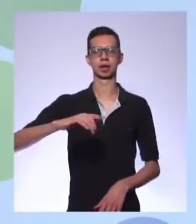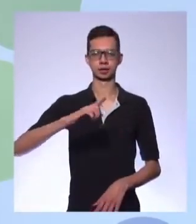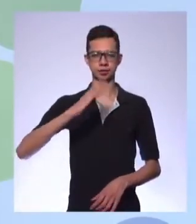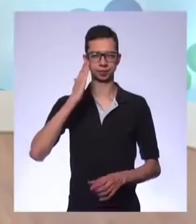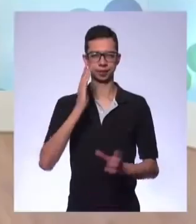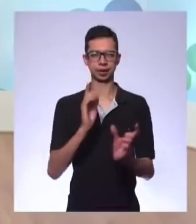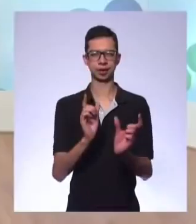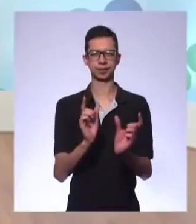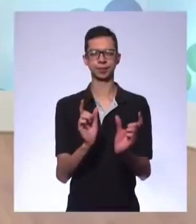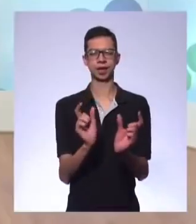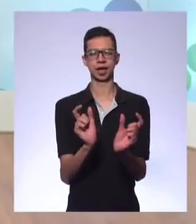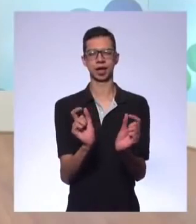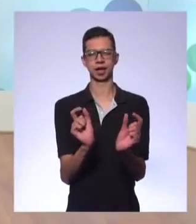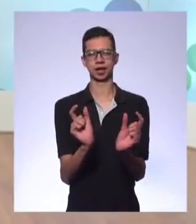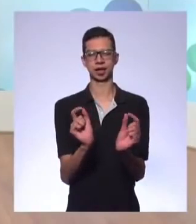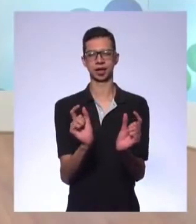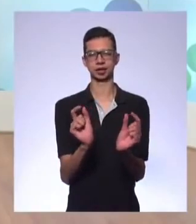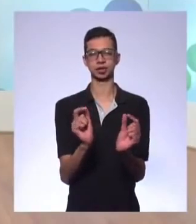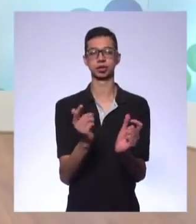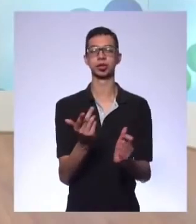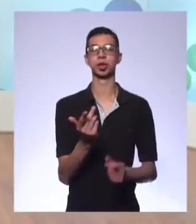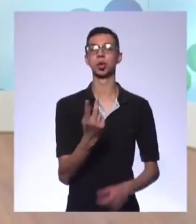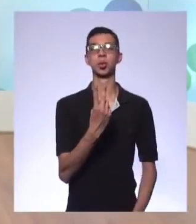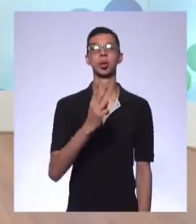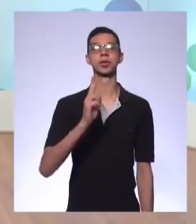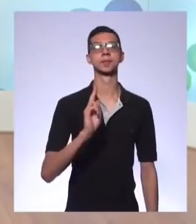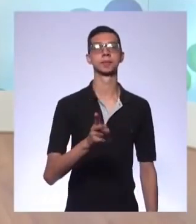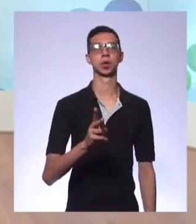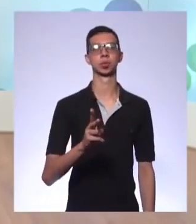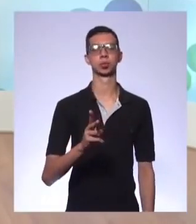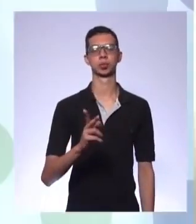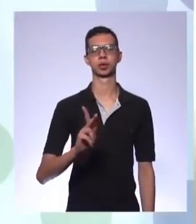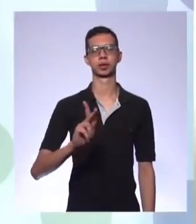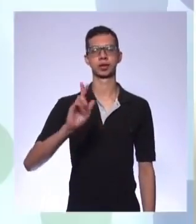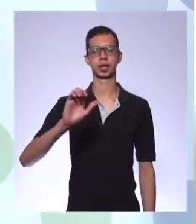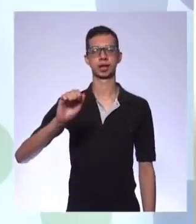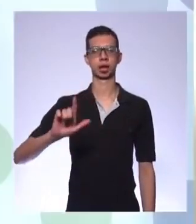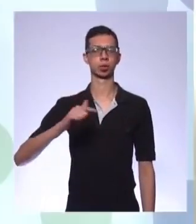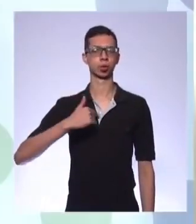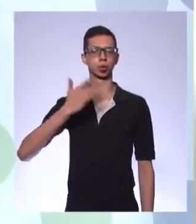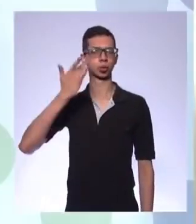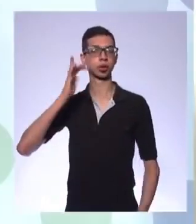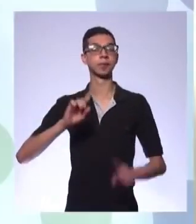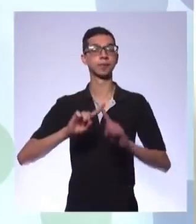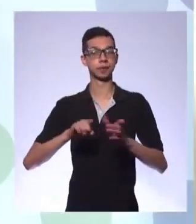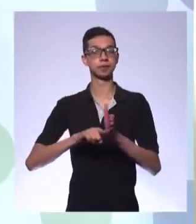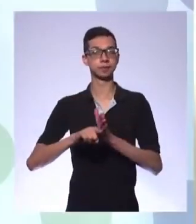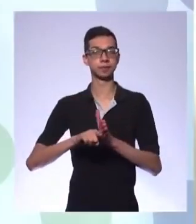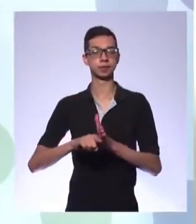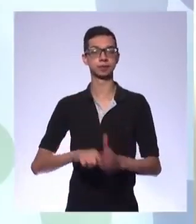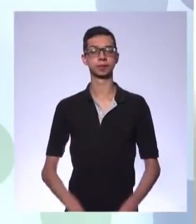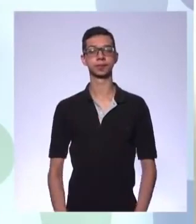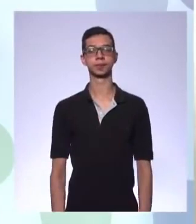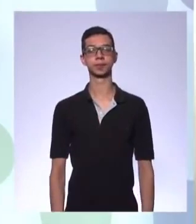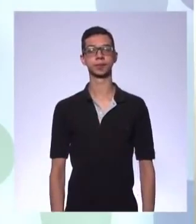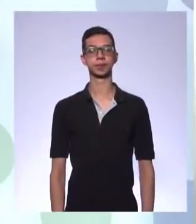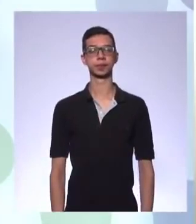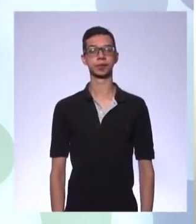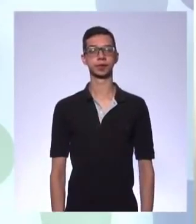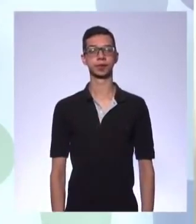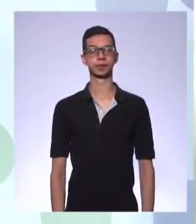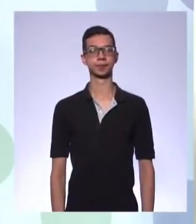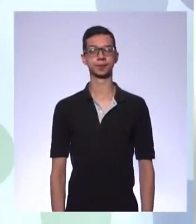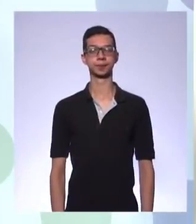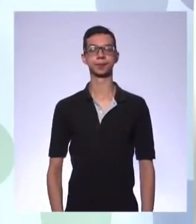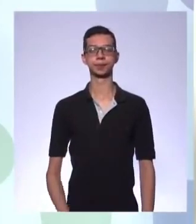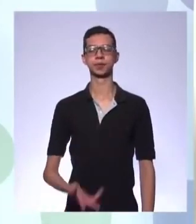tenha. Eu vou pesquisar depois, tá bom, Luiz Fernando? Mas obrigado. É capaz que tenha. Obrigado aí pela contribuição, tá bom? Queridos, ó, eu fiquei aqui com a